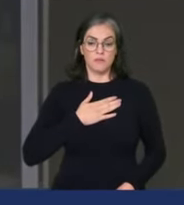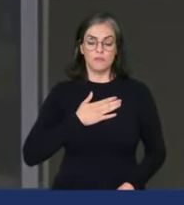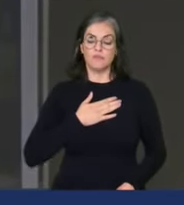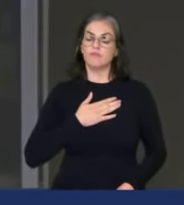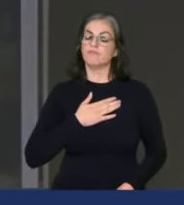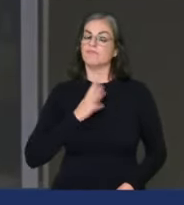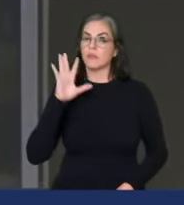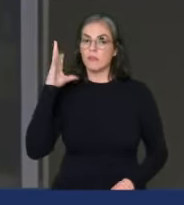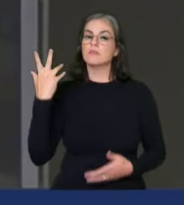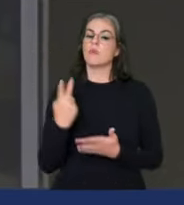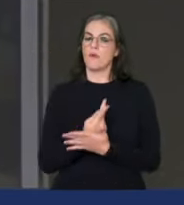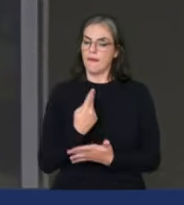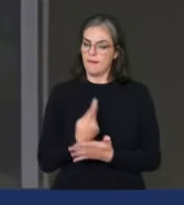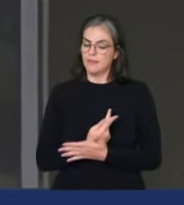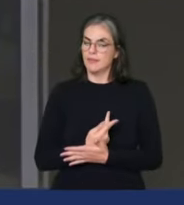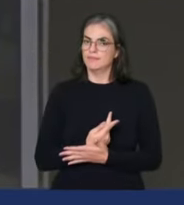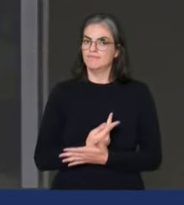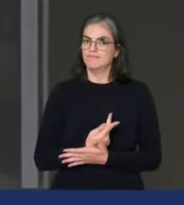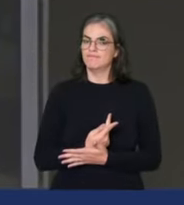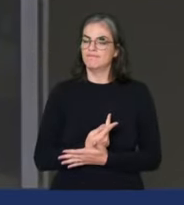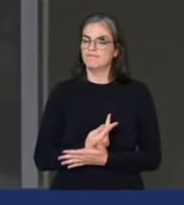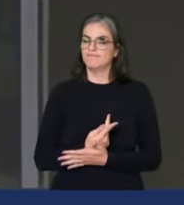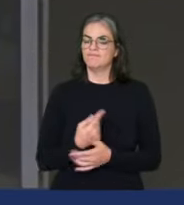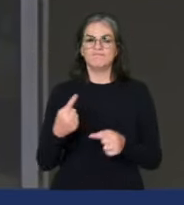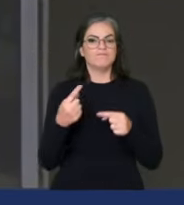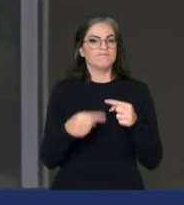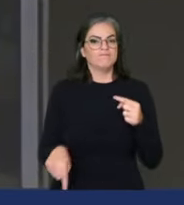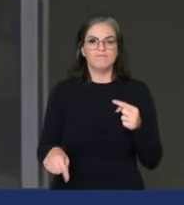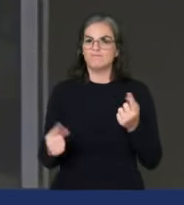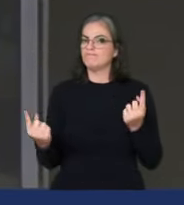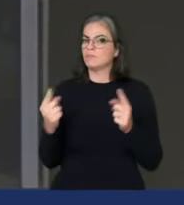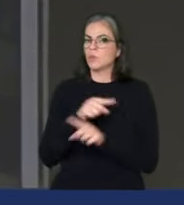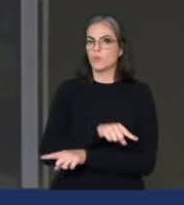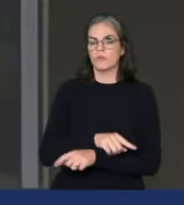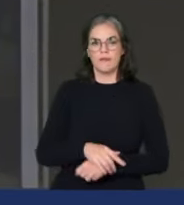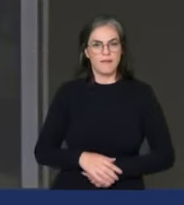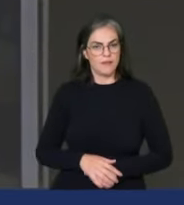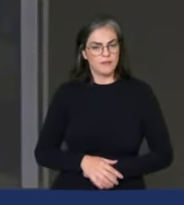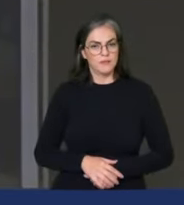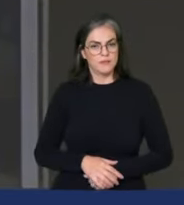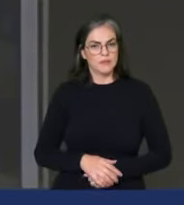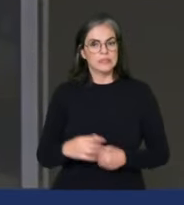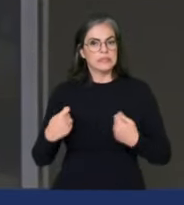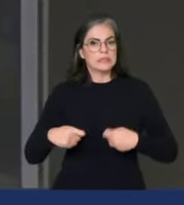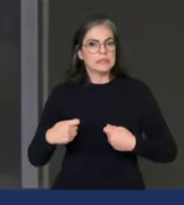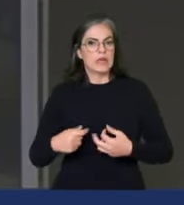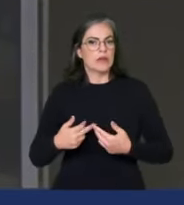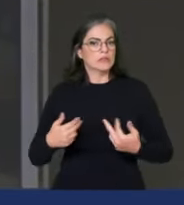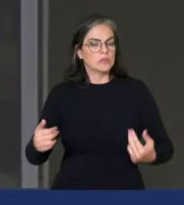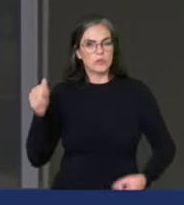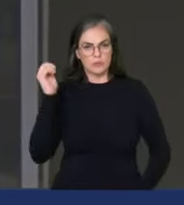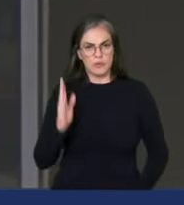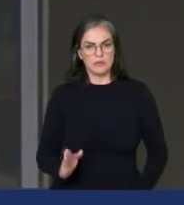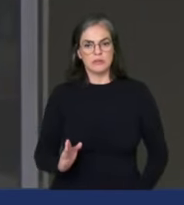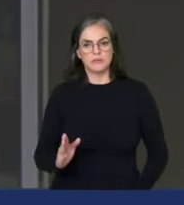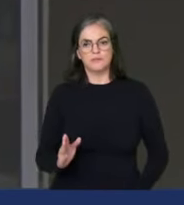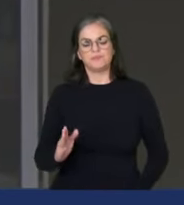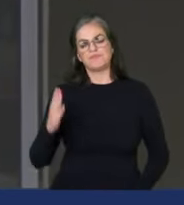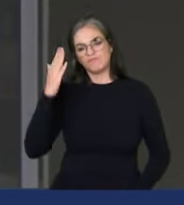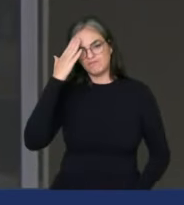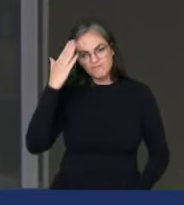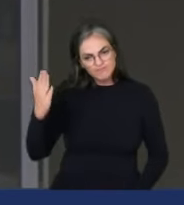são totalmente anacrônicas com a situação que nós hoje nos encontramos no país. Então, mais uma vez, muito